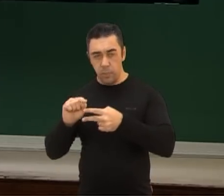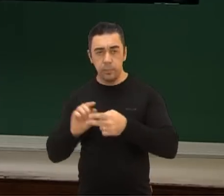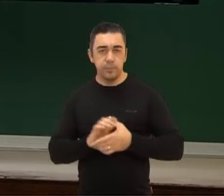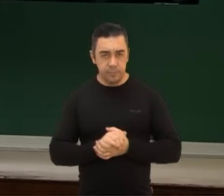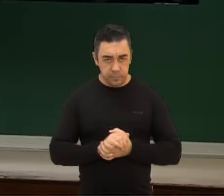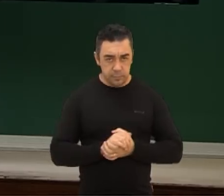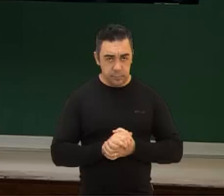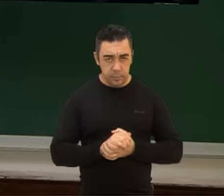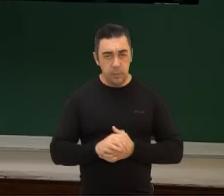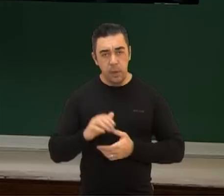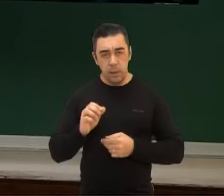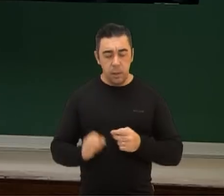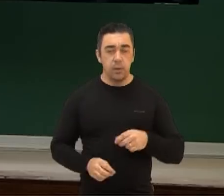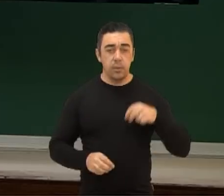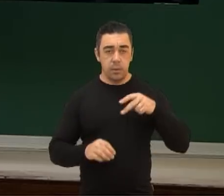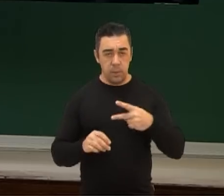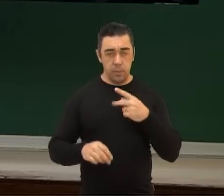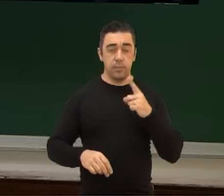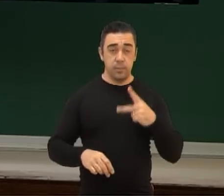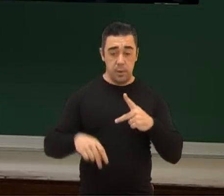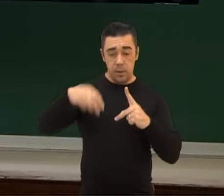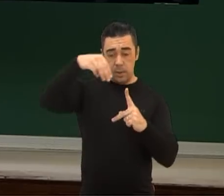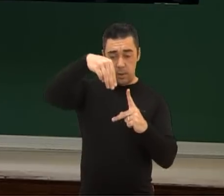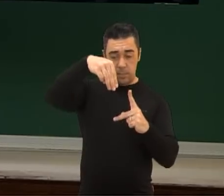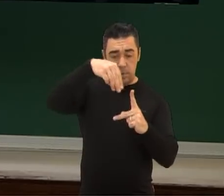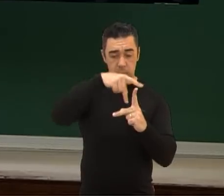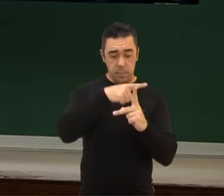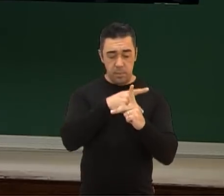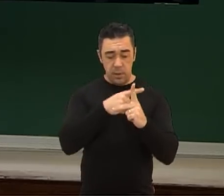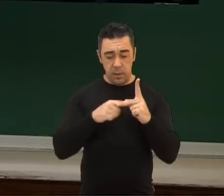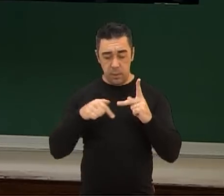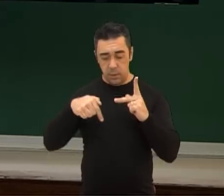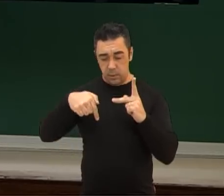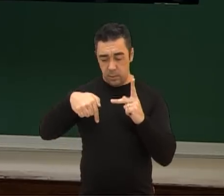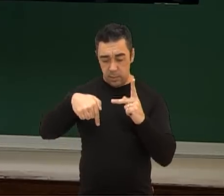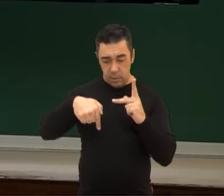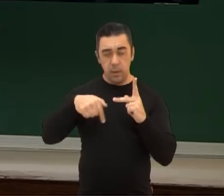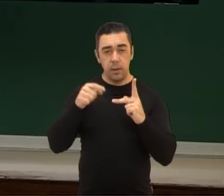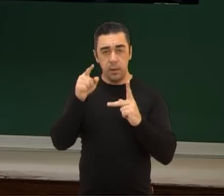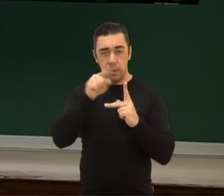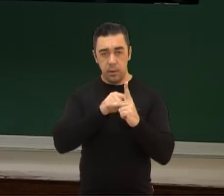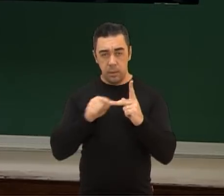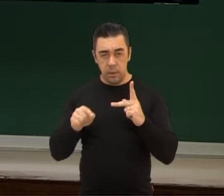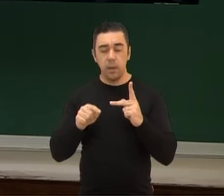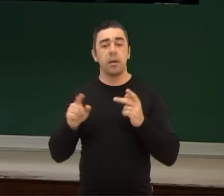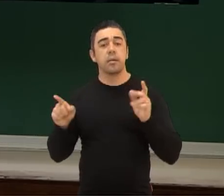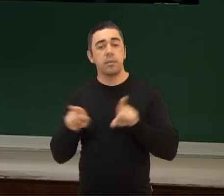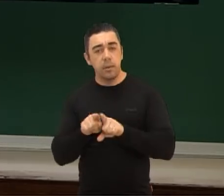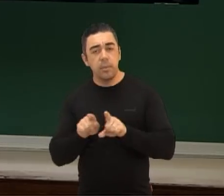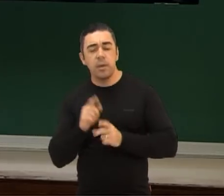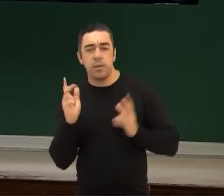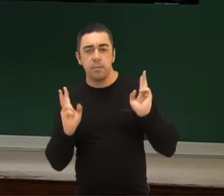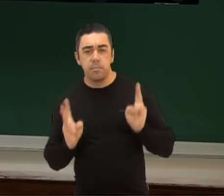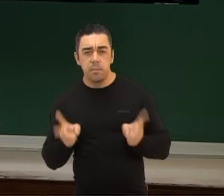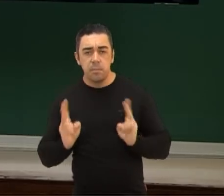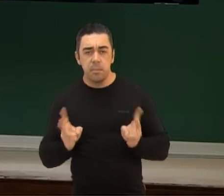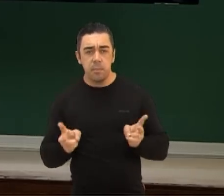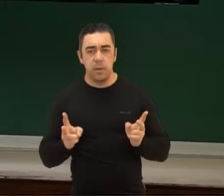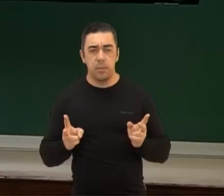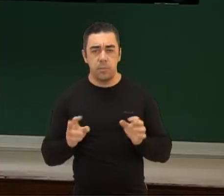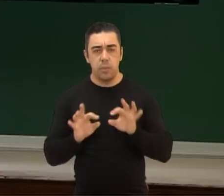ângulo MPQ, nós vamos dizer que eles são congruentes, ou seja, têm a mesma